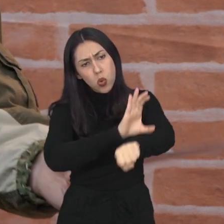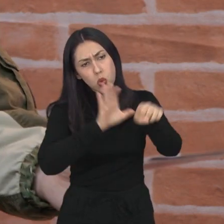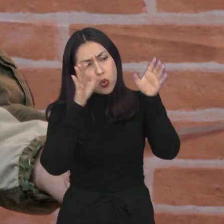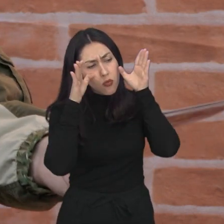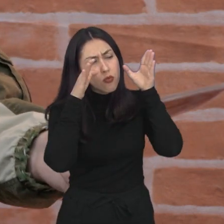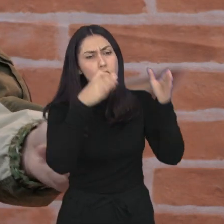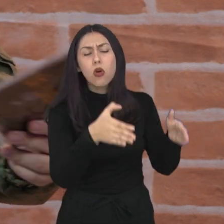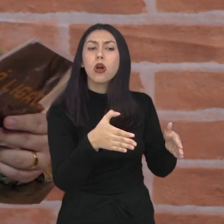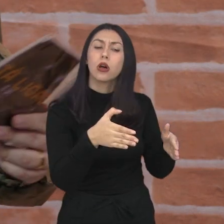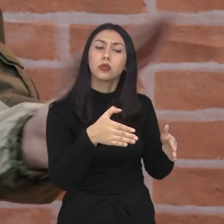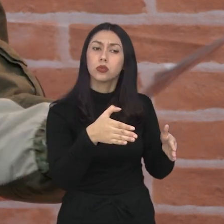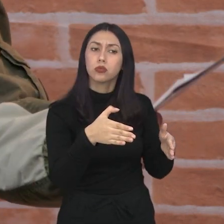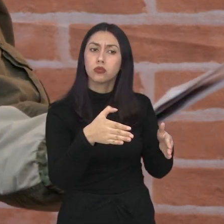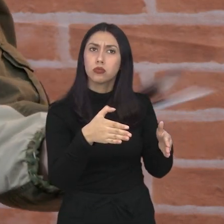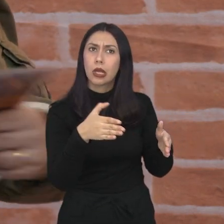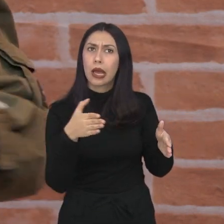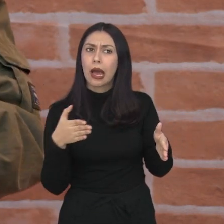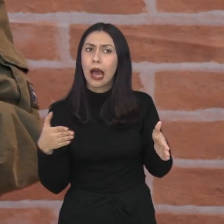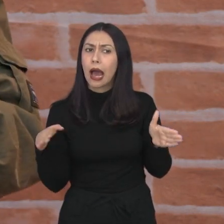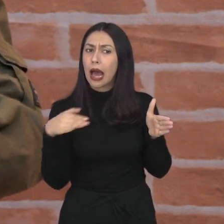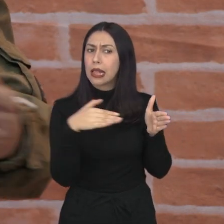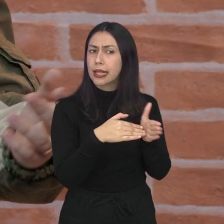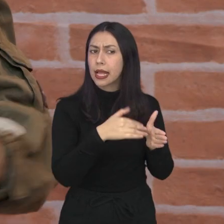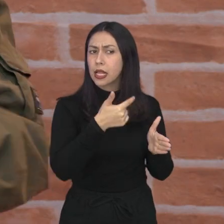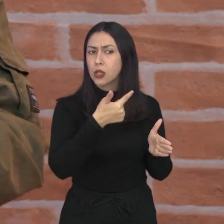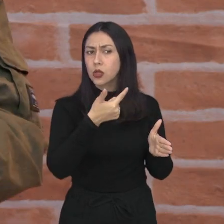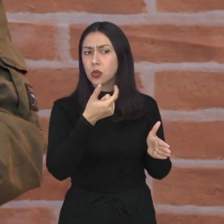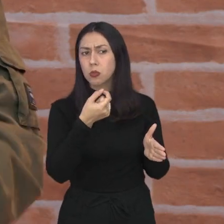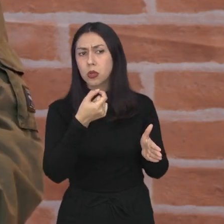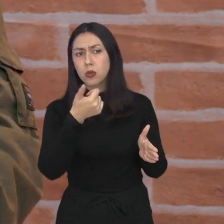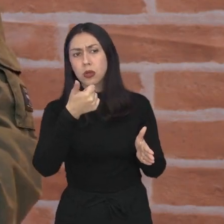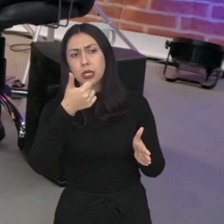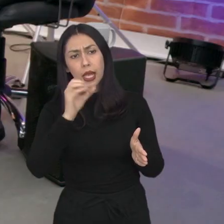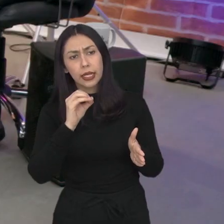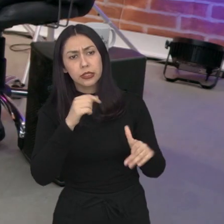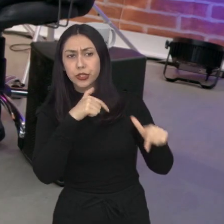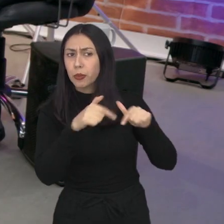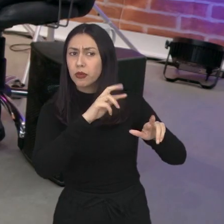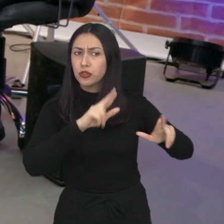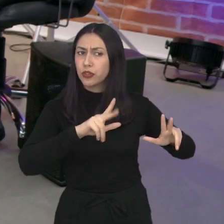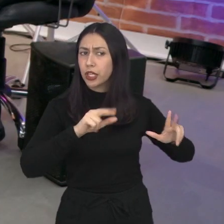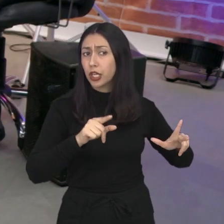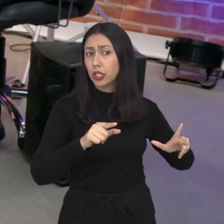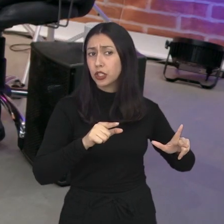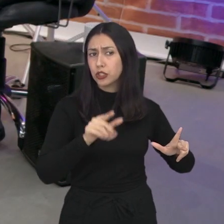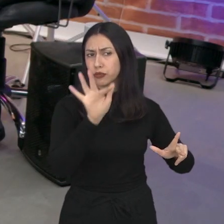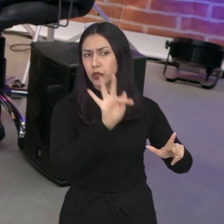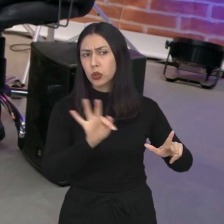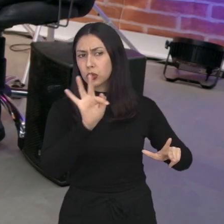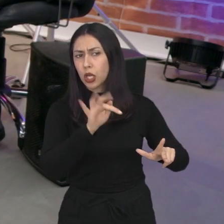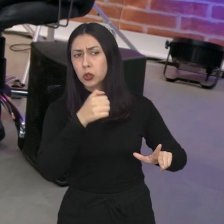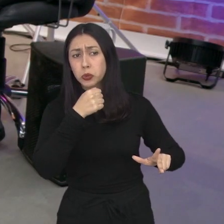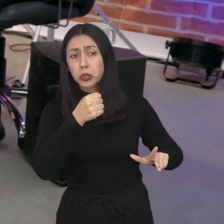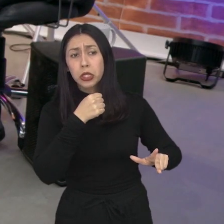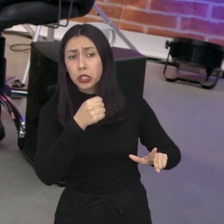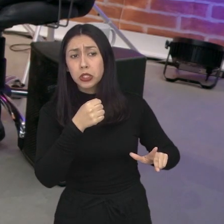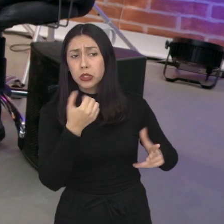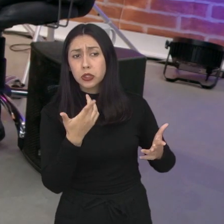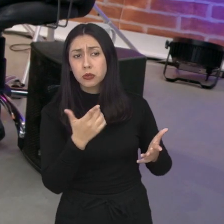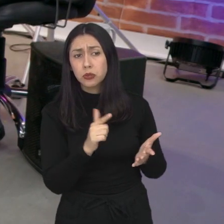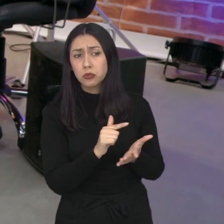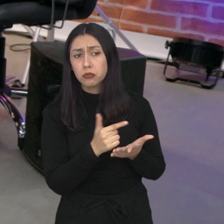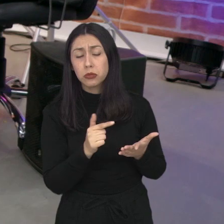de formação disso? Você, tipo assim, até 2010 não era seu trampo, você se formou em jornalismo, você teve que fazer outra facul. Como é que rola isso?